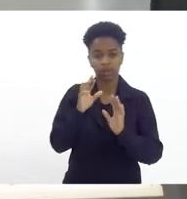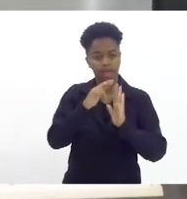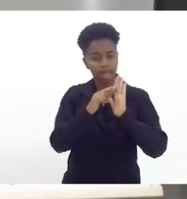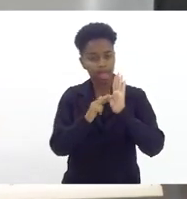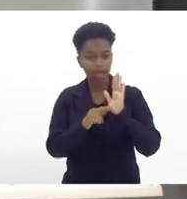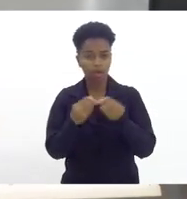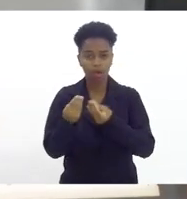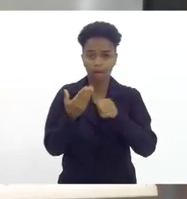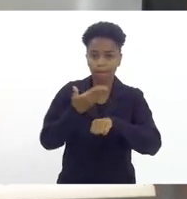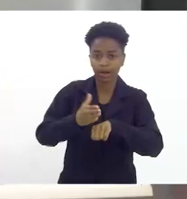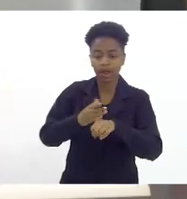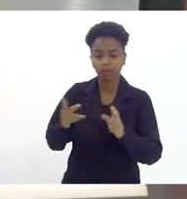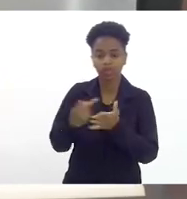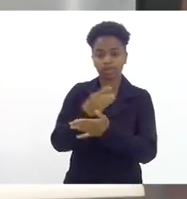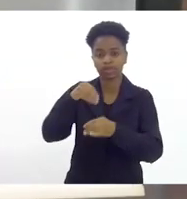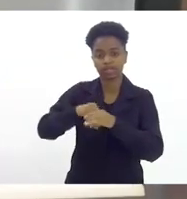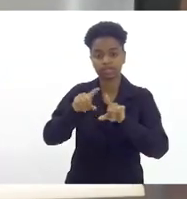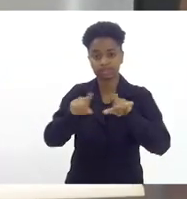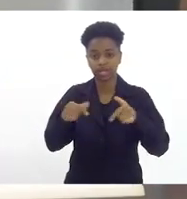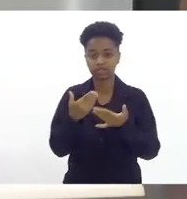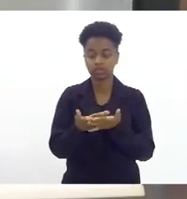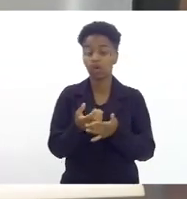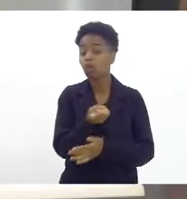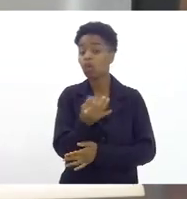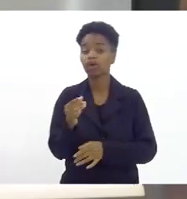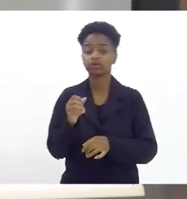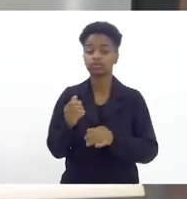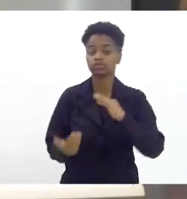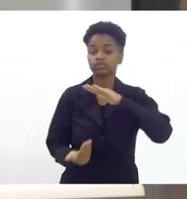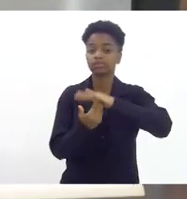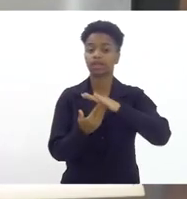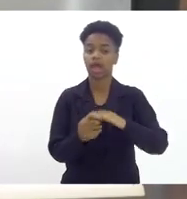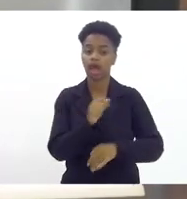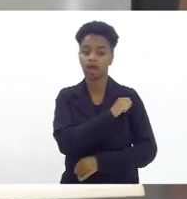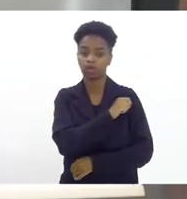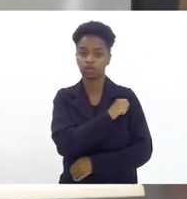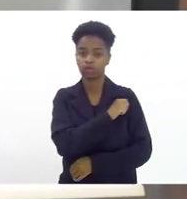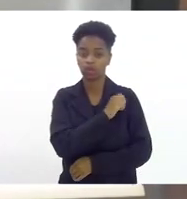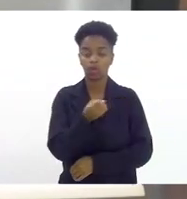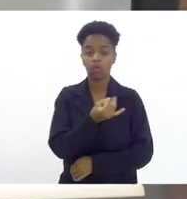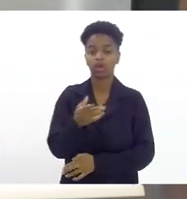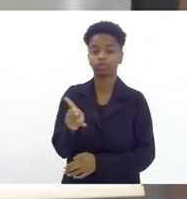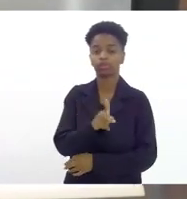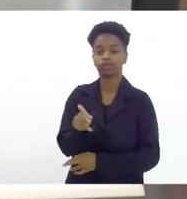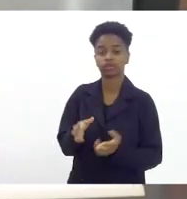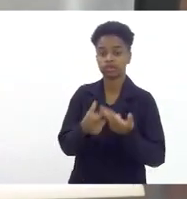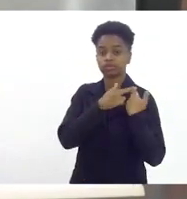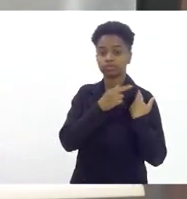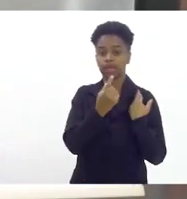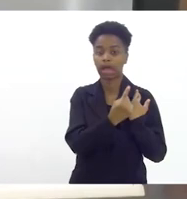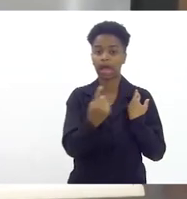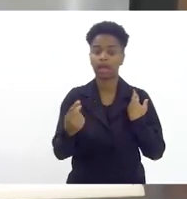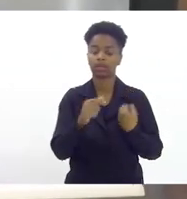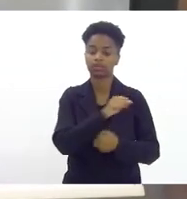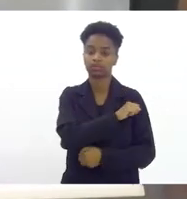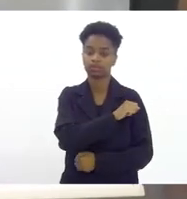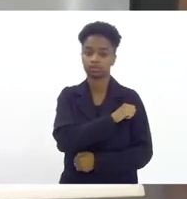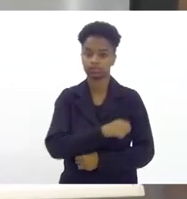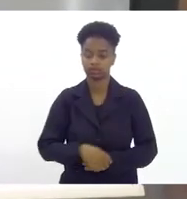que acontecem logo de sala de aula quantos alunos por sala de aula Quantos professores responsáveis por alunos